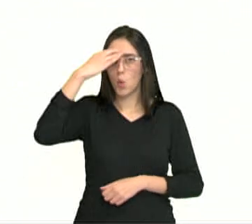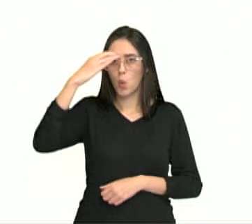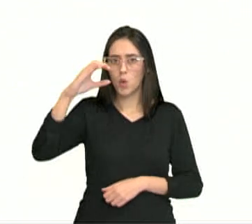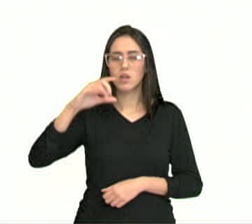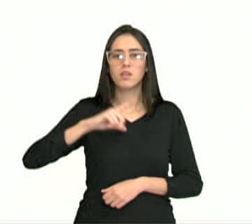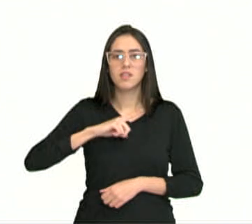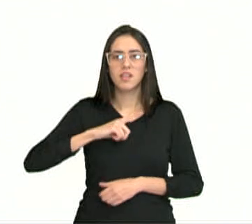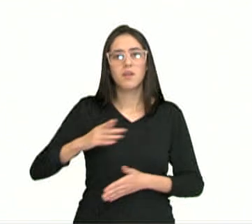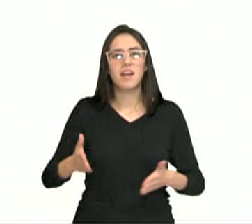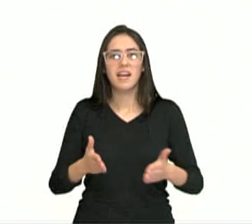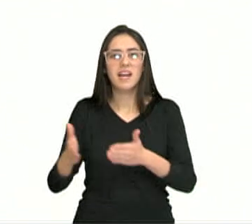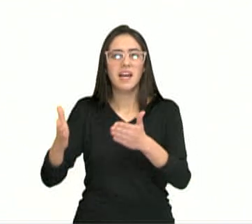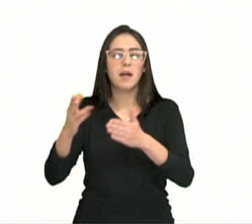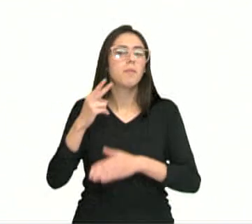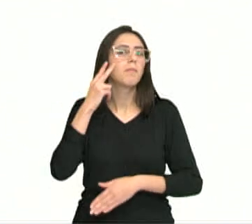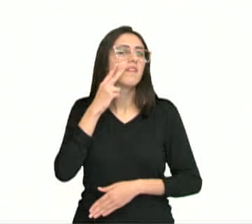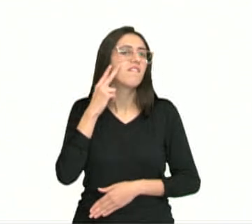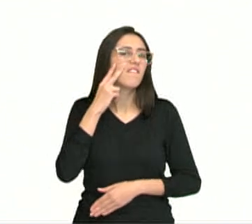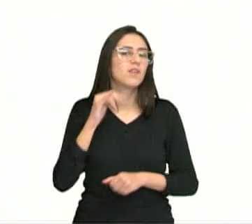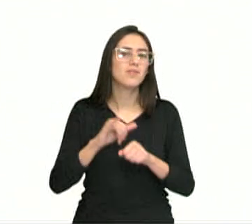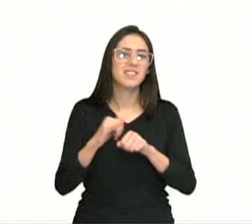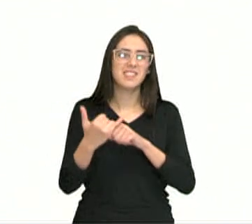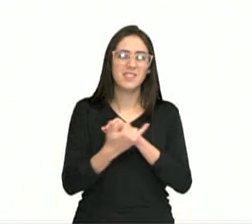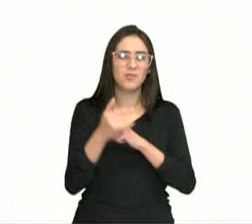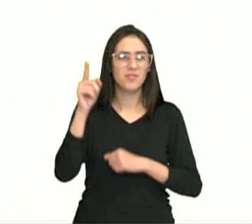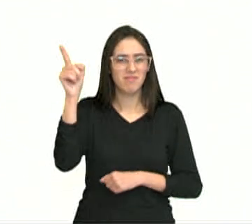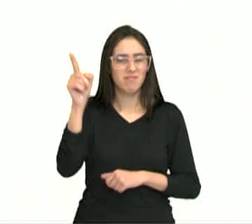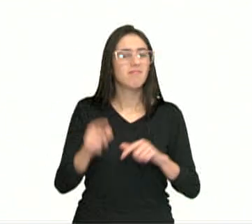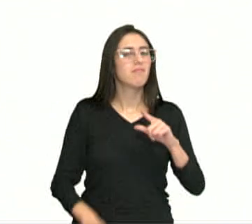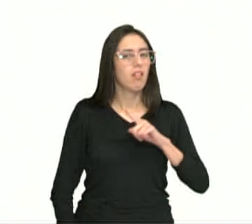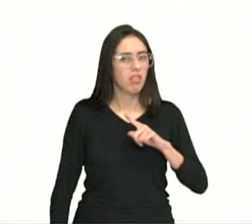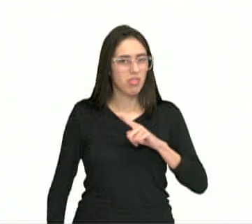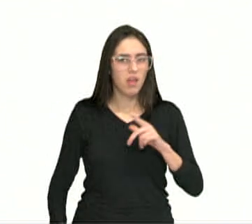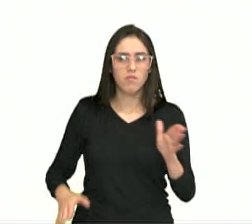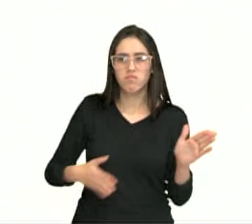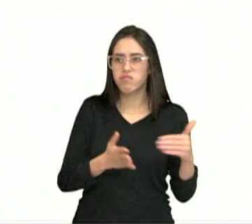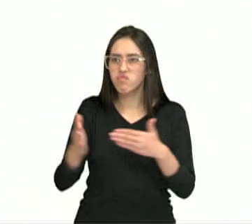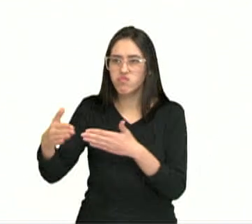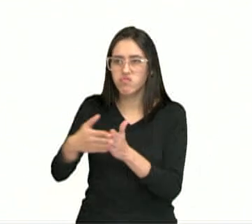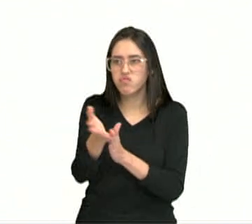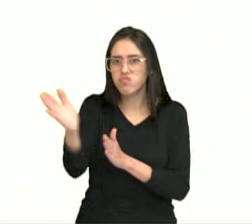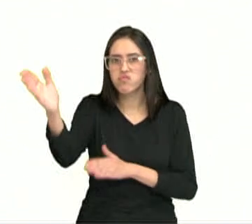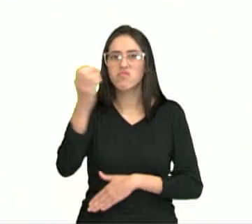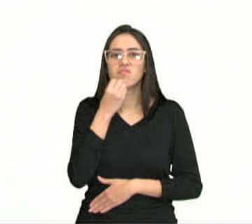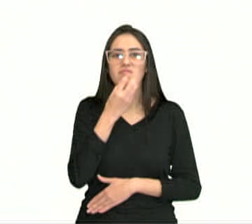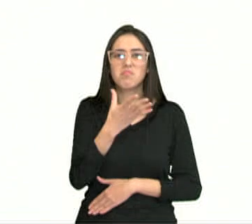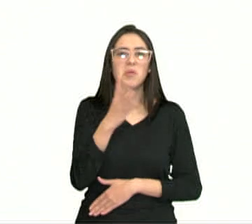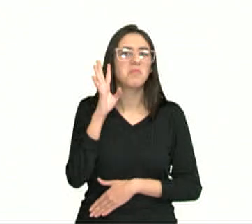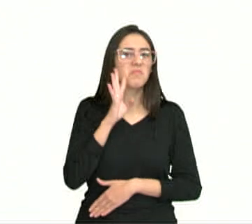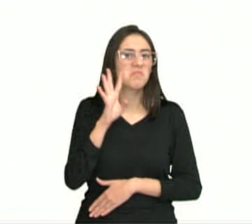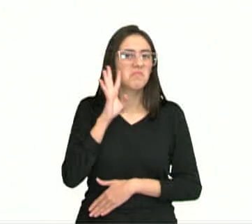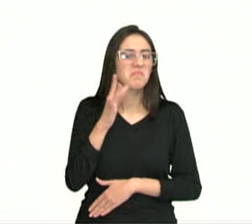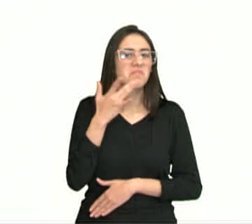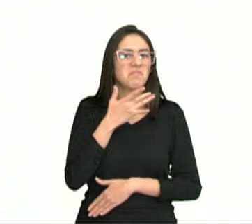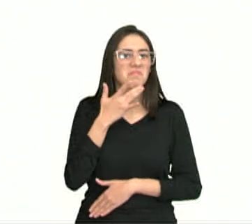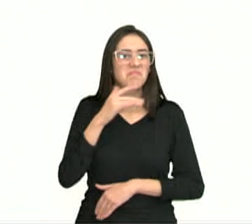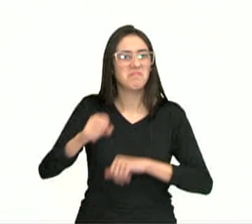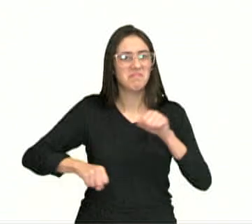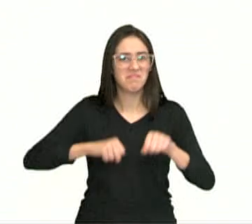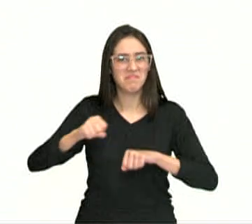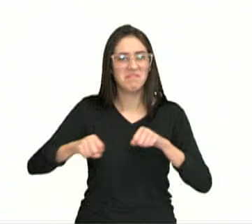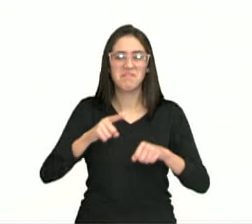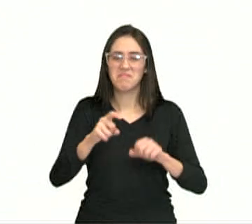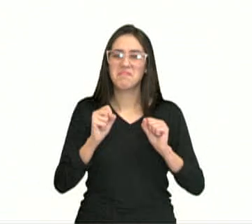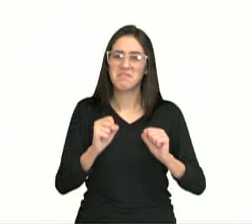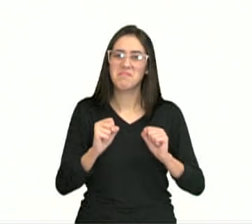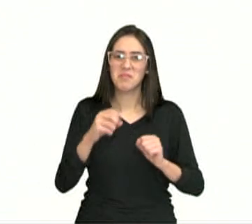dos Vinhos, ali em São José dos Pinhais, que apresenta trilhas bem interessantes e bem gostosas que vocês podem